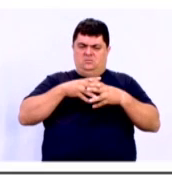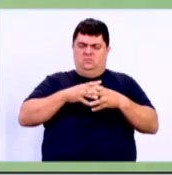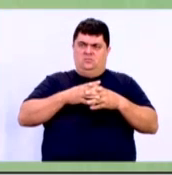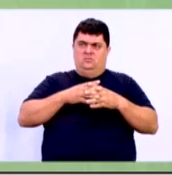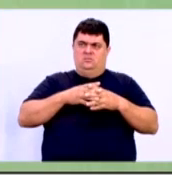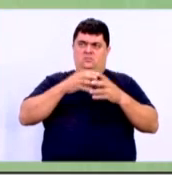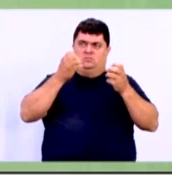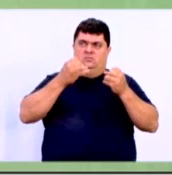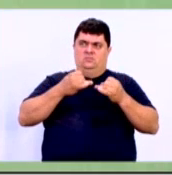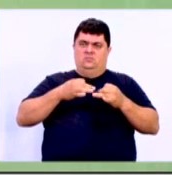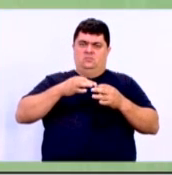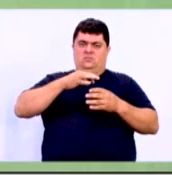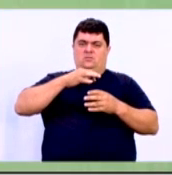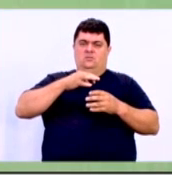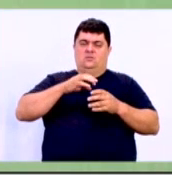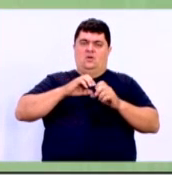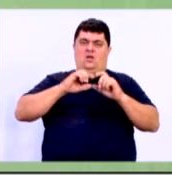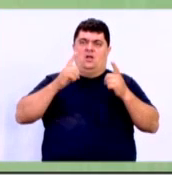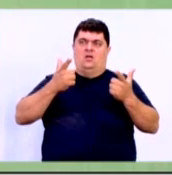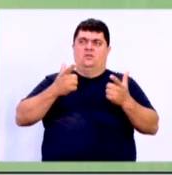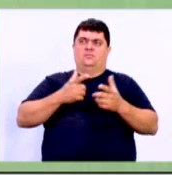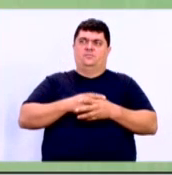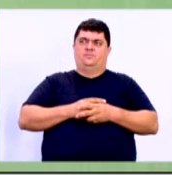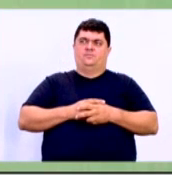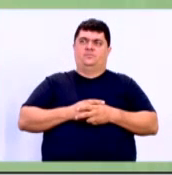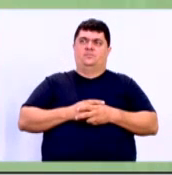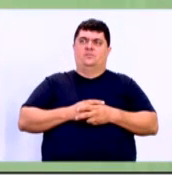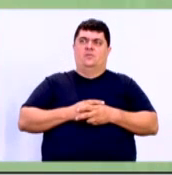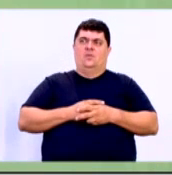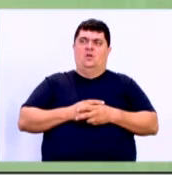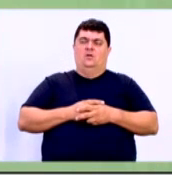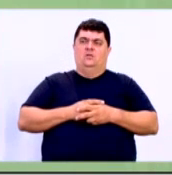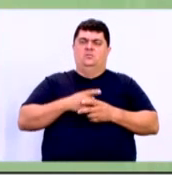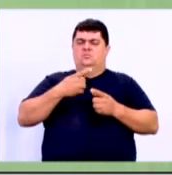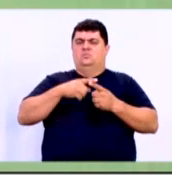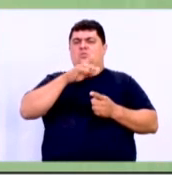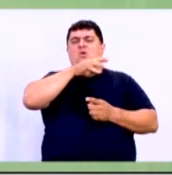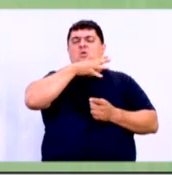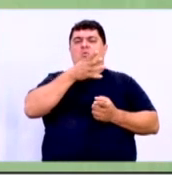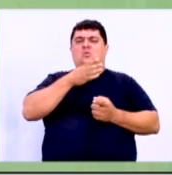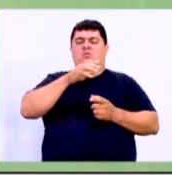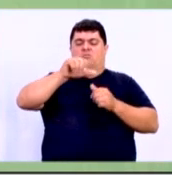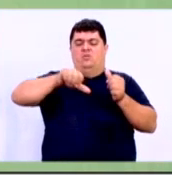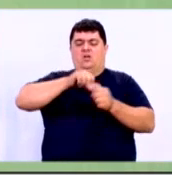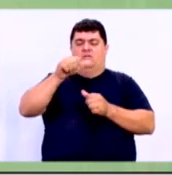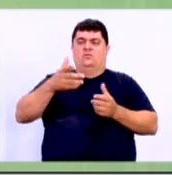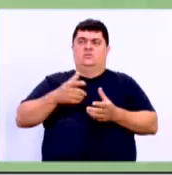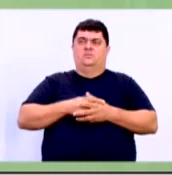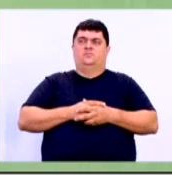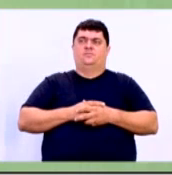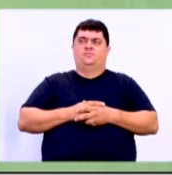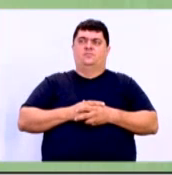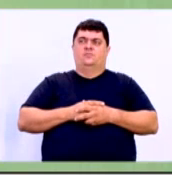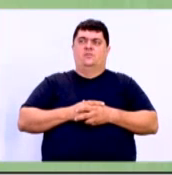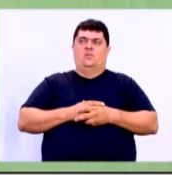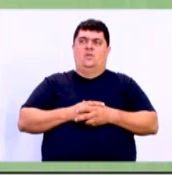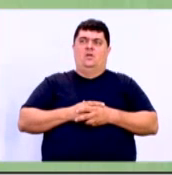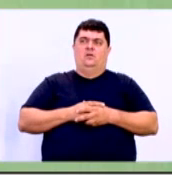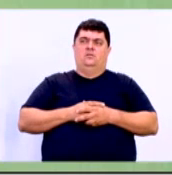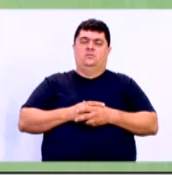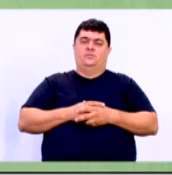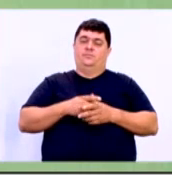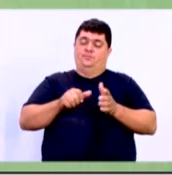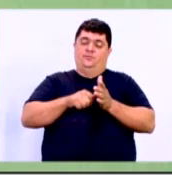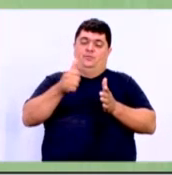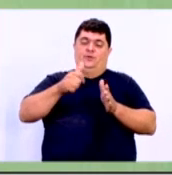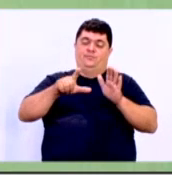vamos descomplicar? Antes disso, vamos ver quais são as desvantagens do custo variável. O custo variável